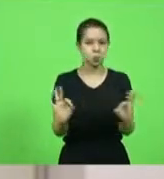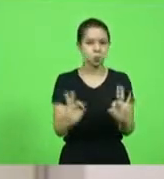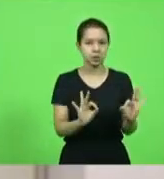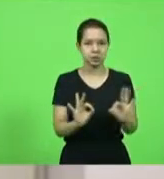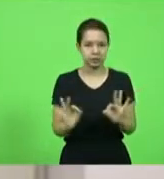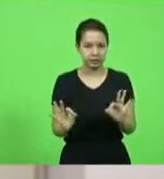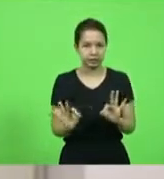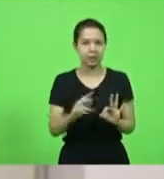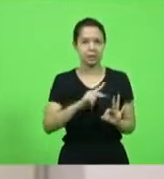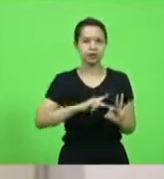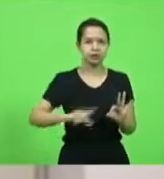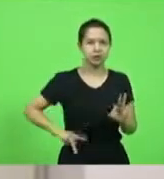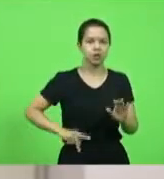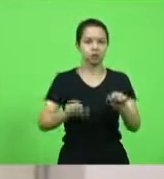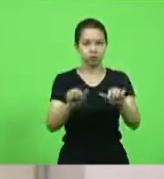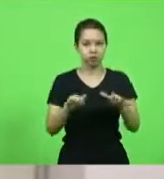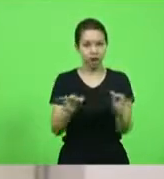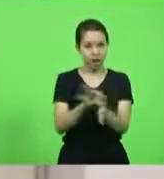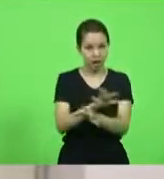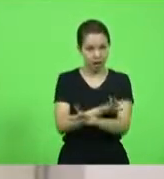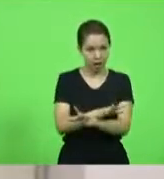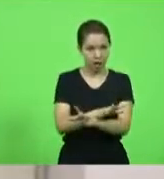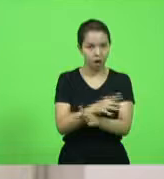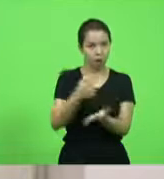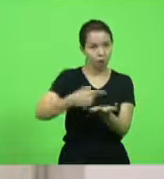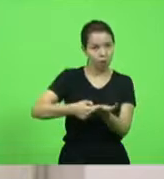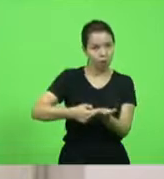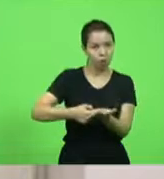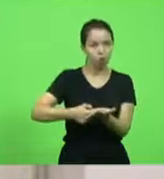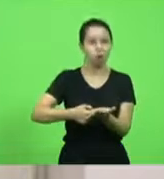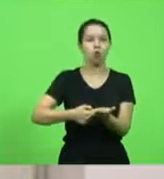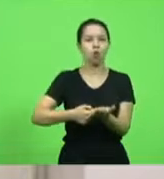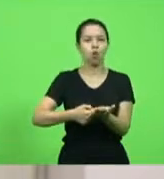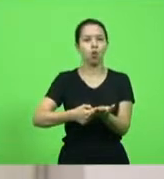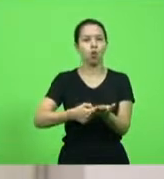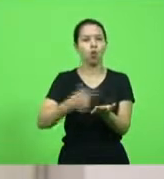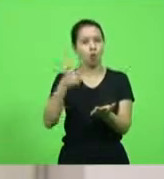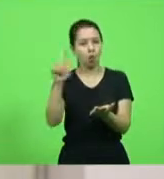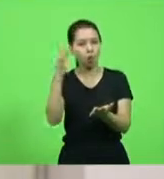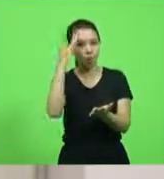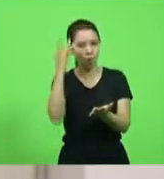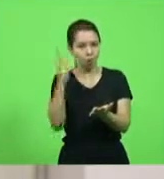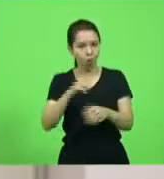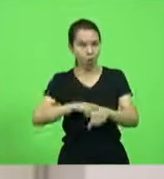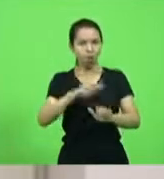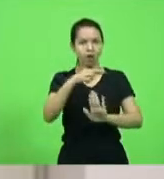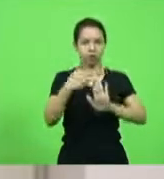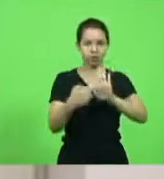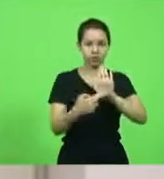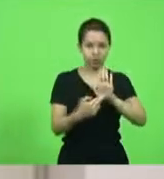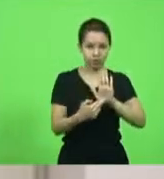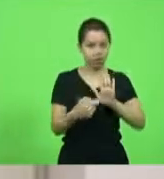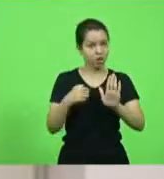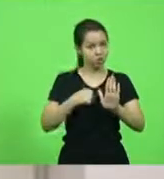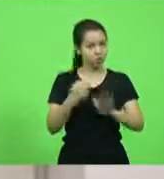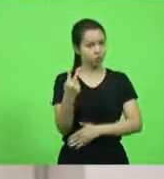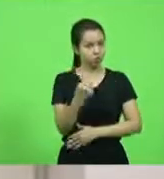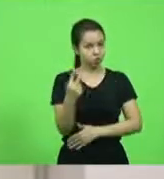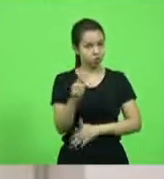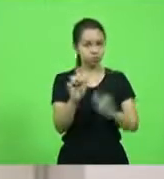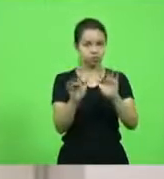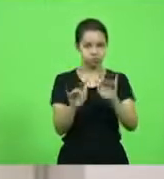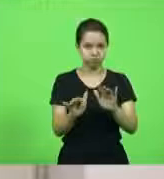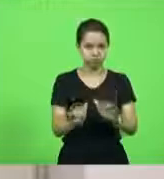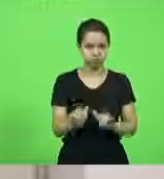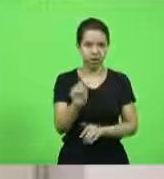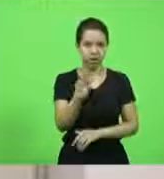presidente, antes de encerrar a sessão, convocou outra ordinária para o dia seguinte, no horário regimental, para constar eu, segundo secretário,